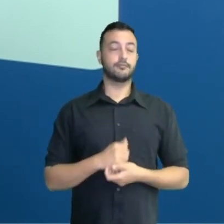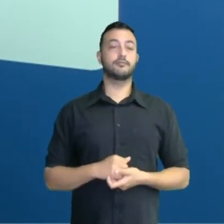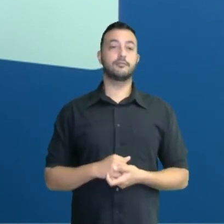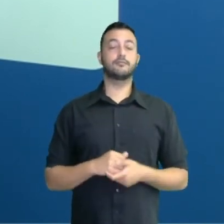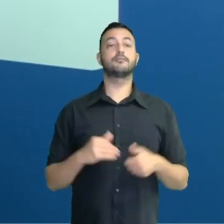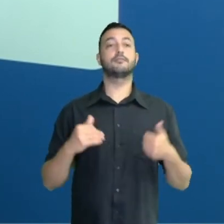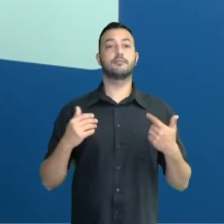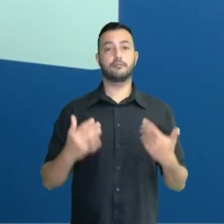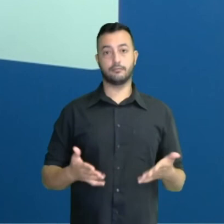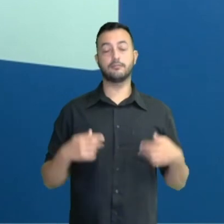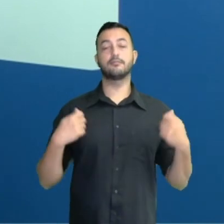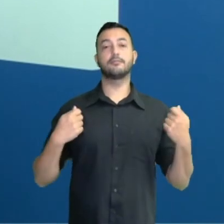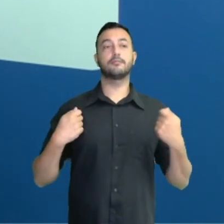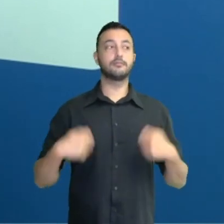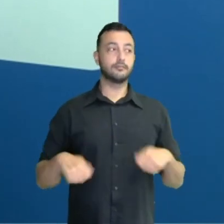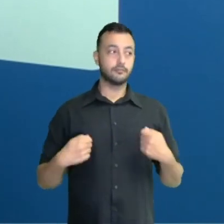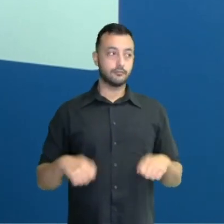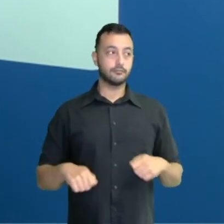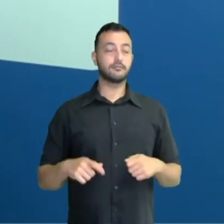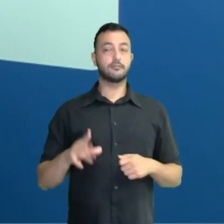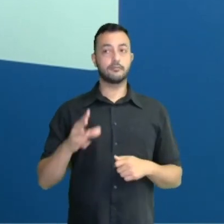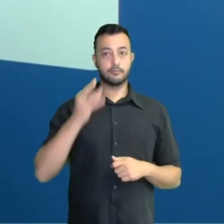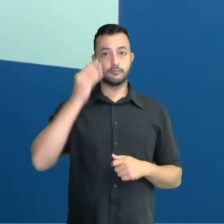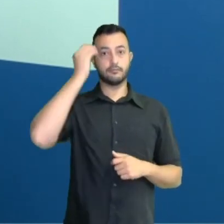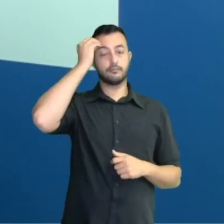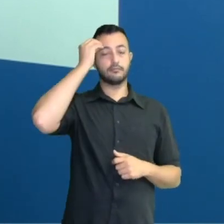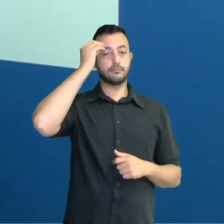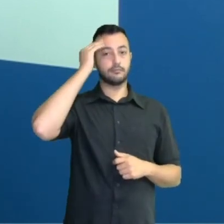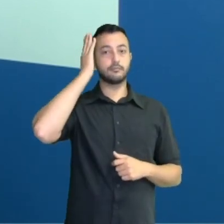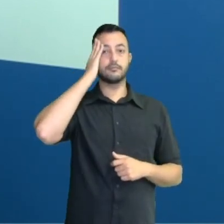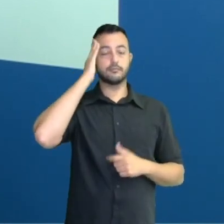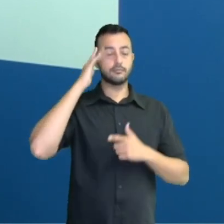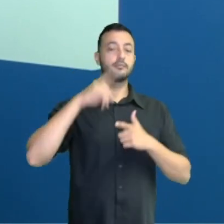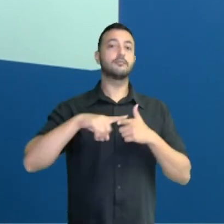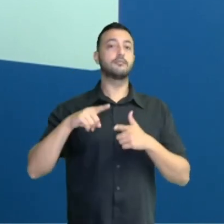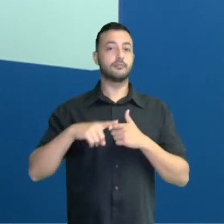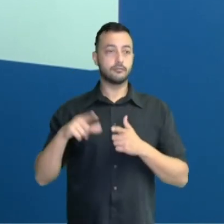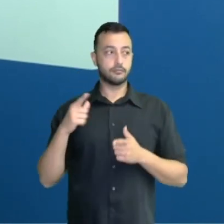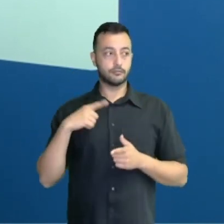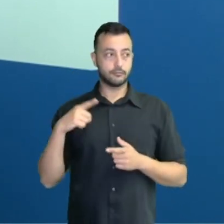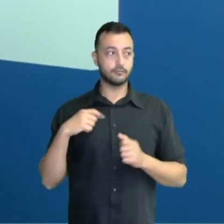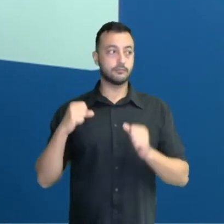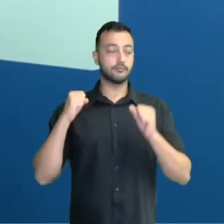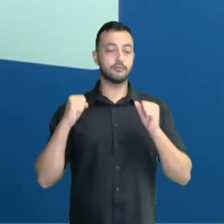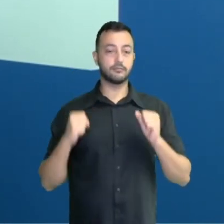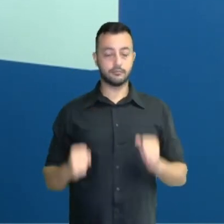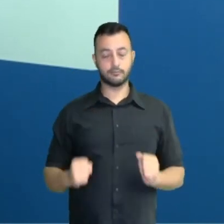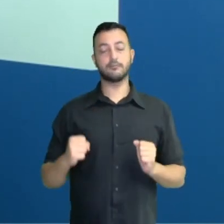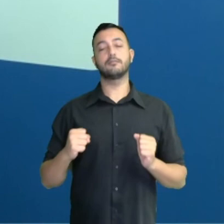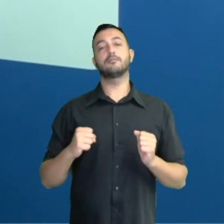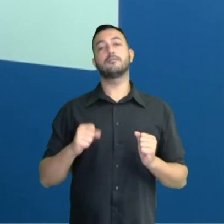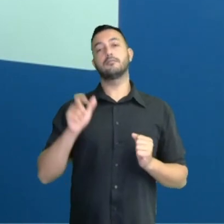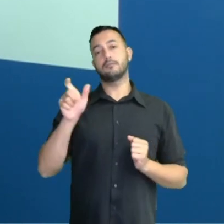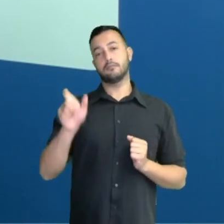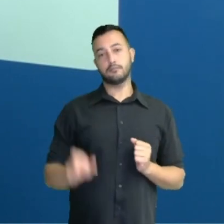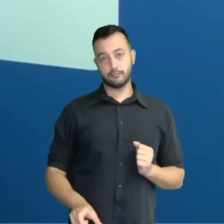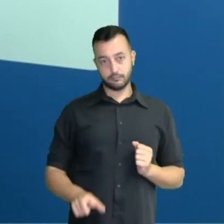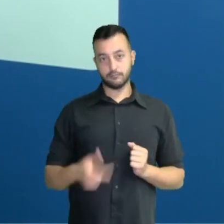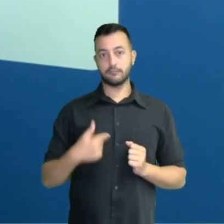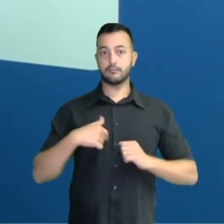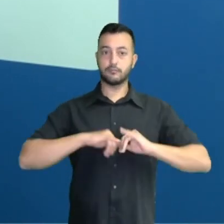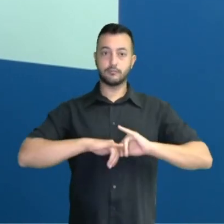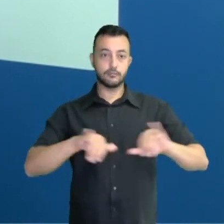urbanas. Então é preciso que a gente tenha até consciência, né, de que esses problemas existem para poder, como cidadãos,